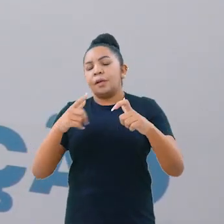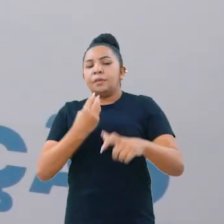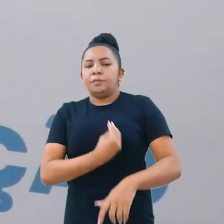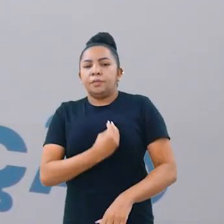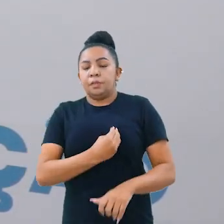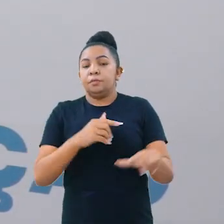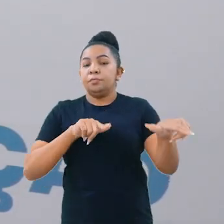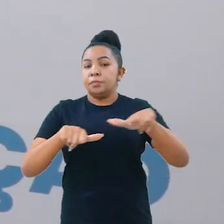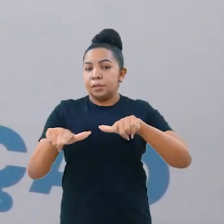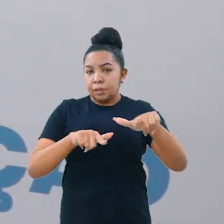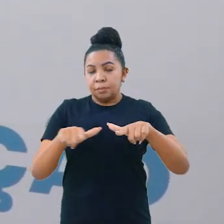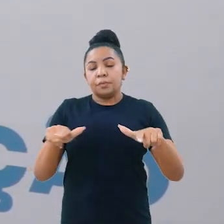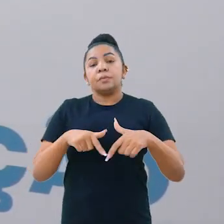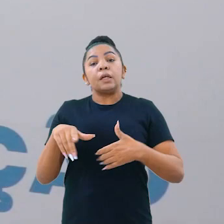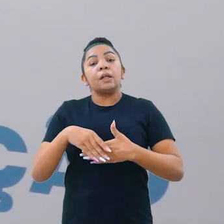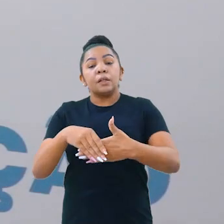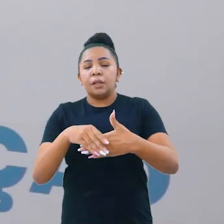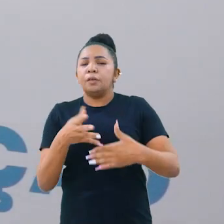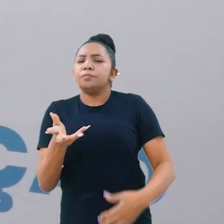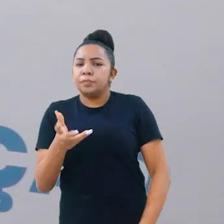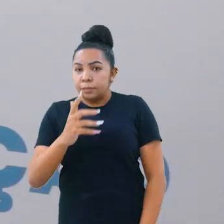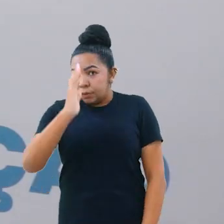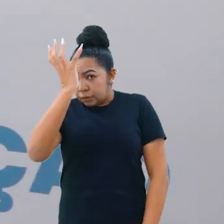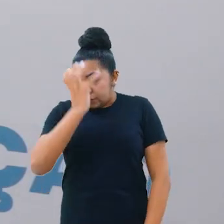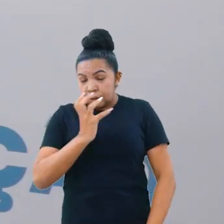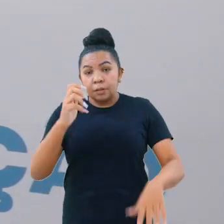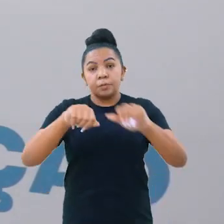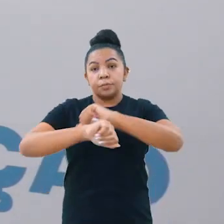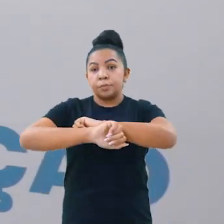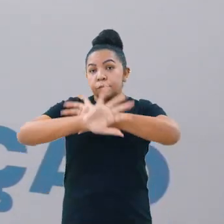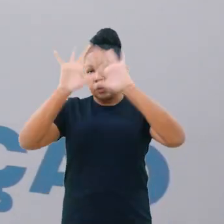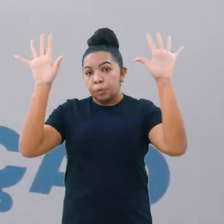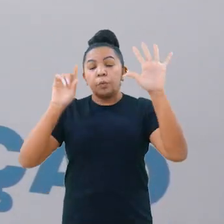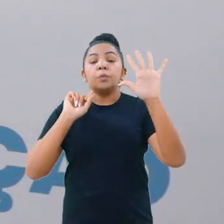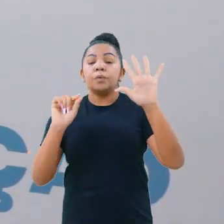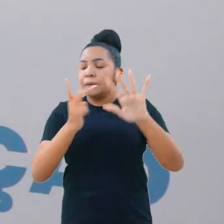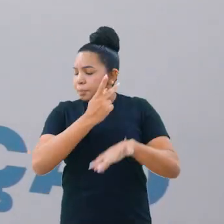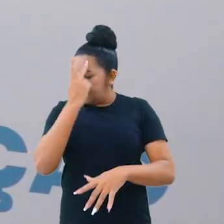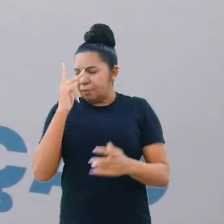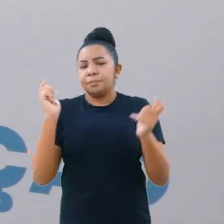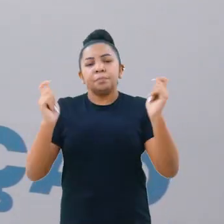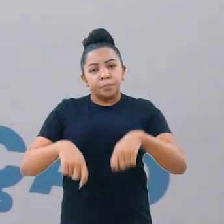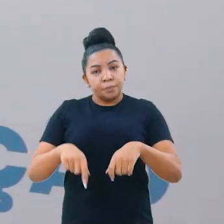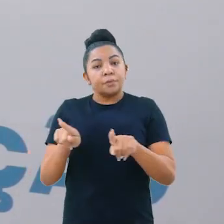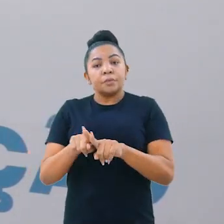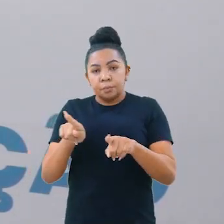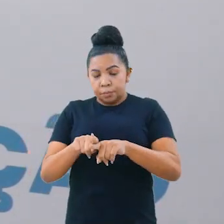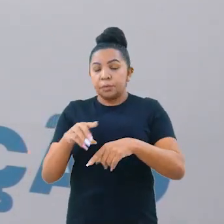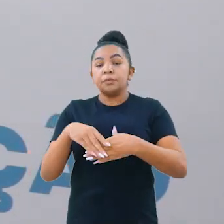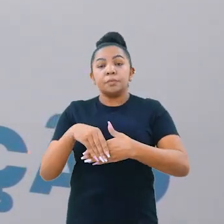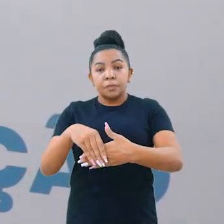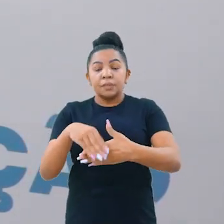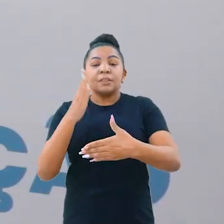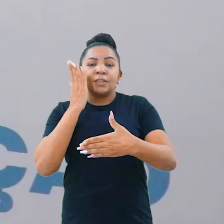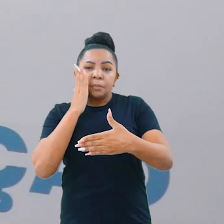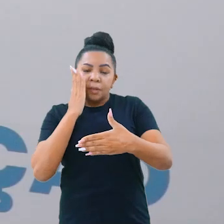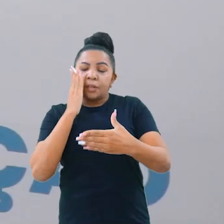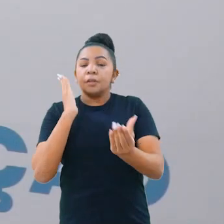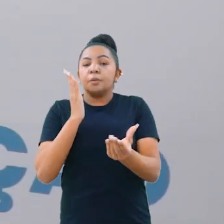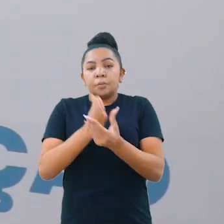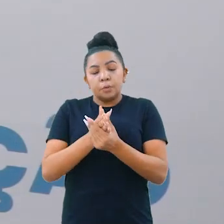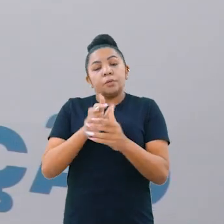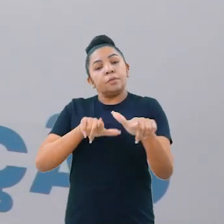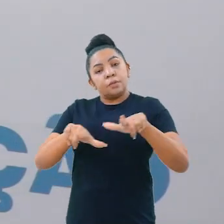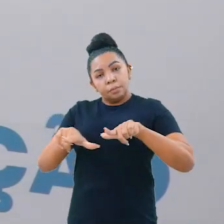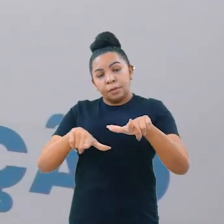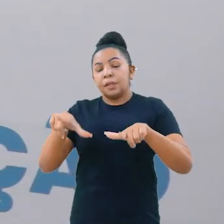quer que ele esteja. Isso traz, né, celeridade, agilidade, transparência no processo, porque as pessoas podem dar encaminhamento e